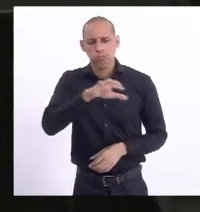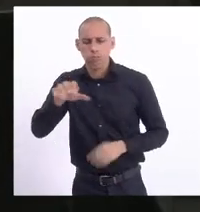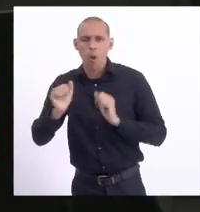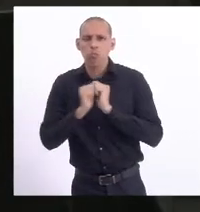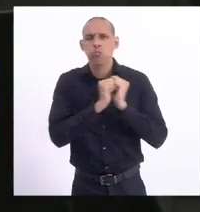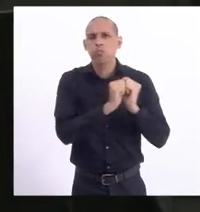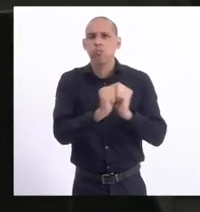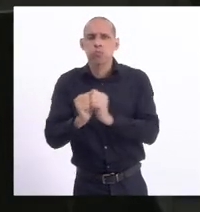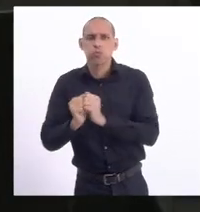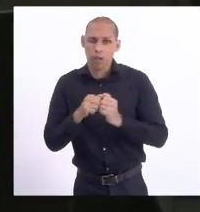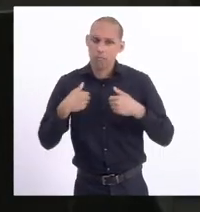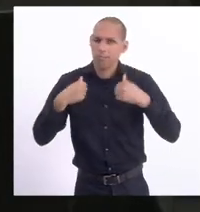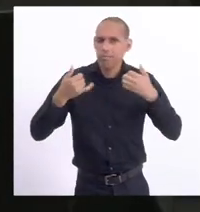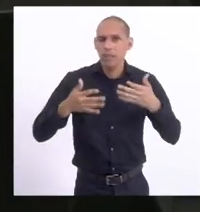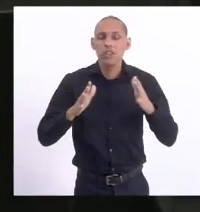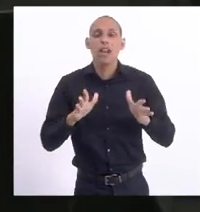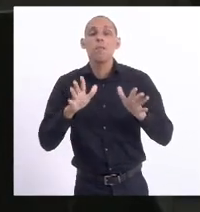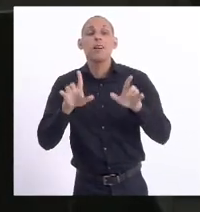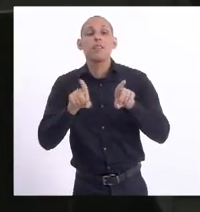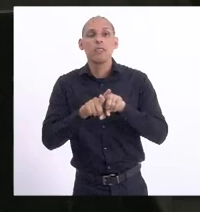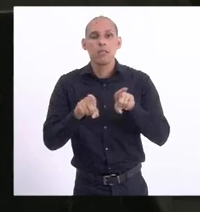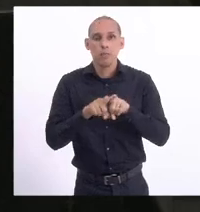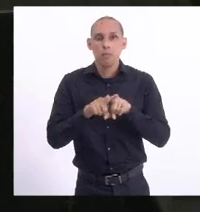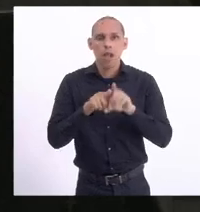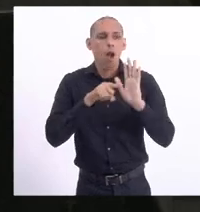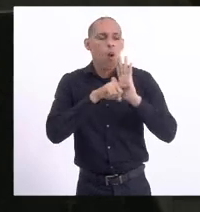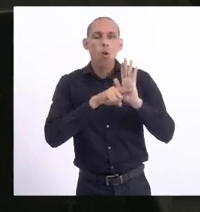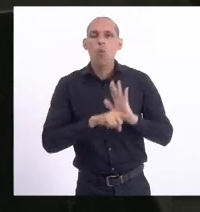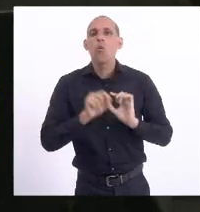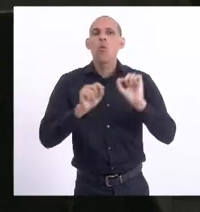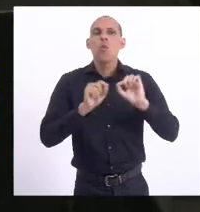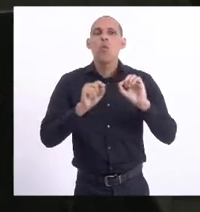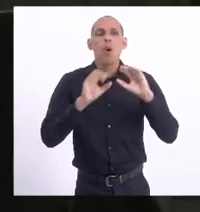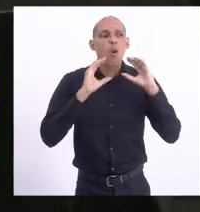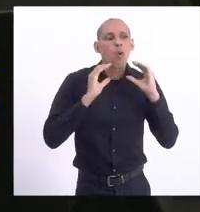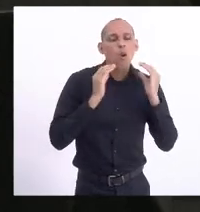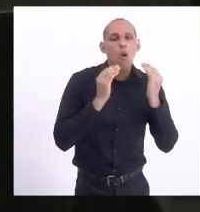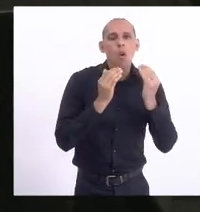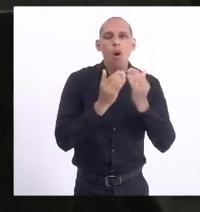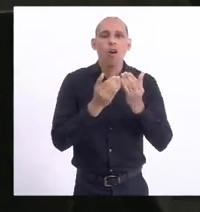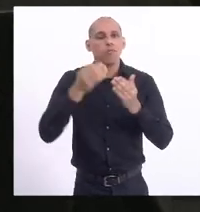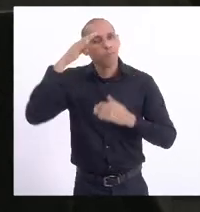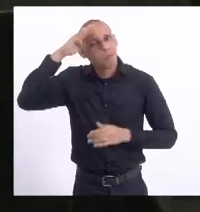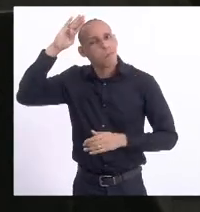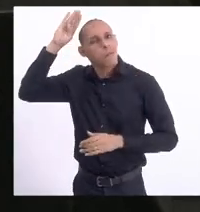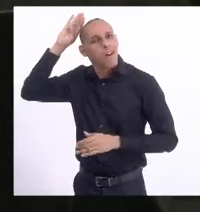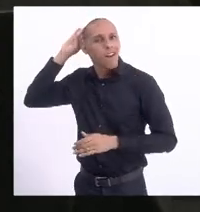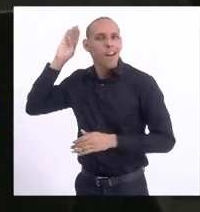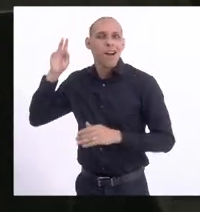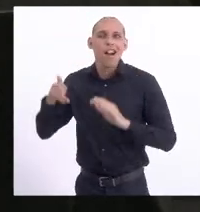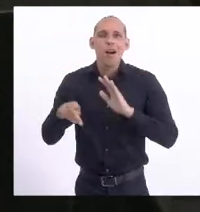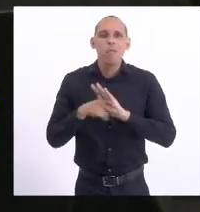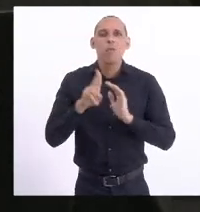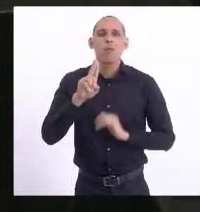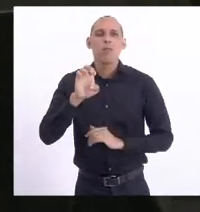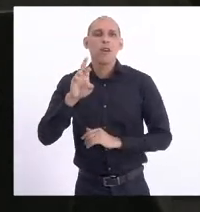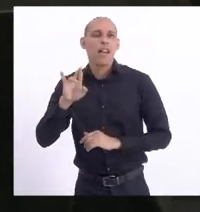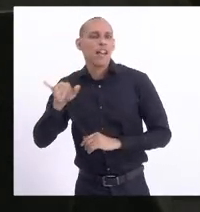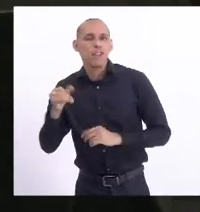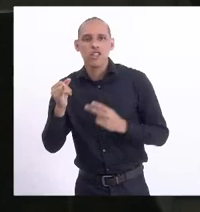relatei aqui, mas, sobretudo, consultando as comunidades acadêmicas, tanto a da UERJ quanto a da